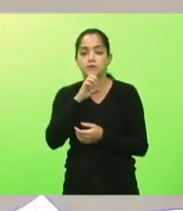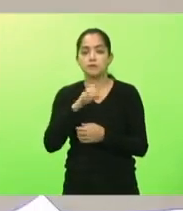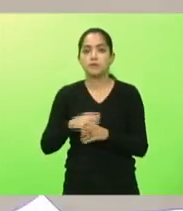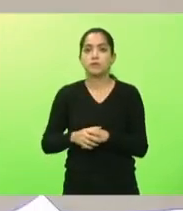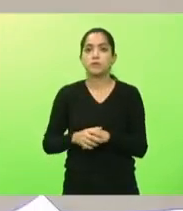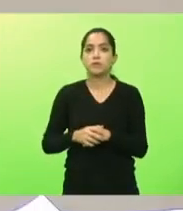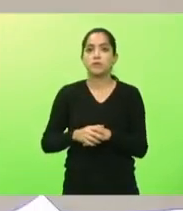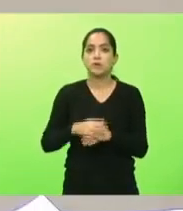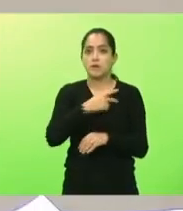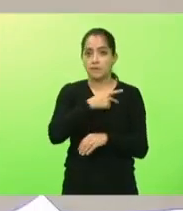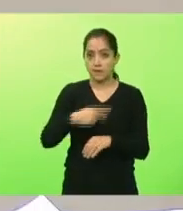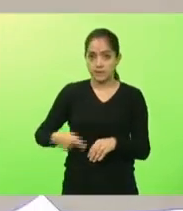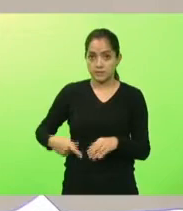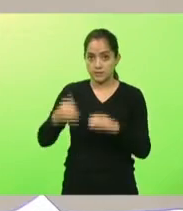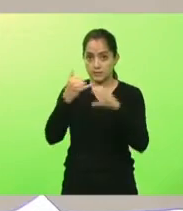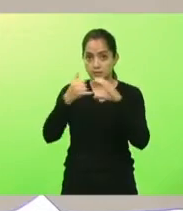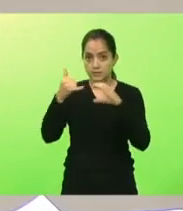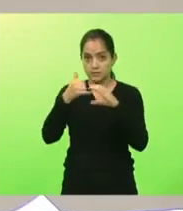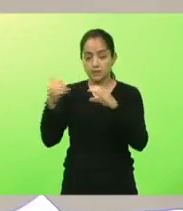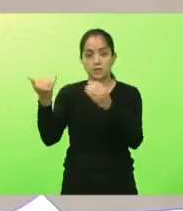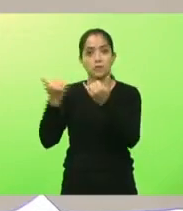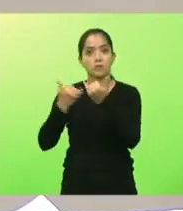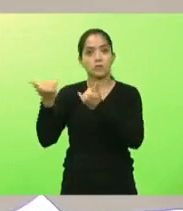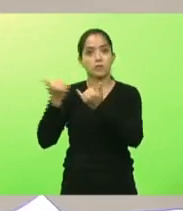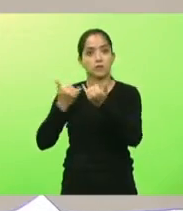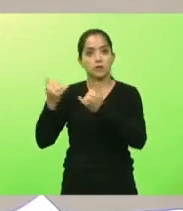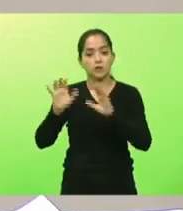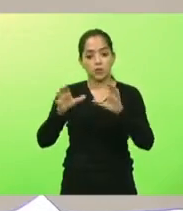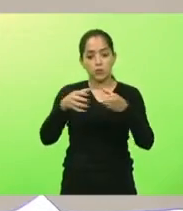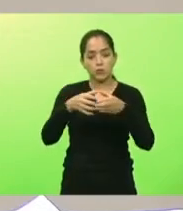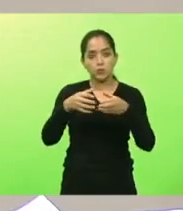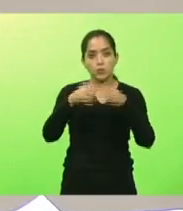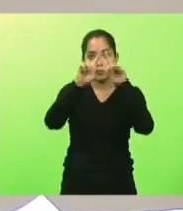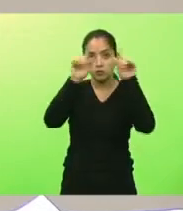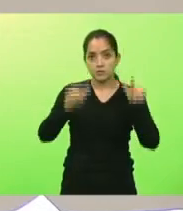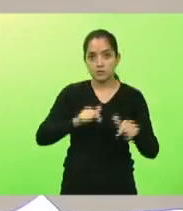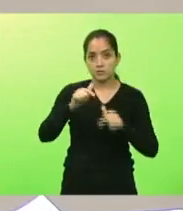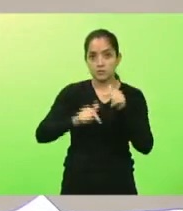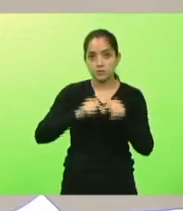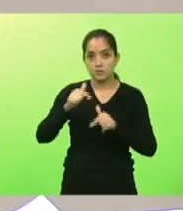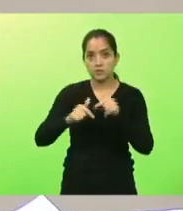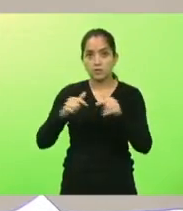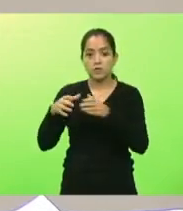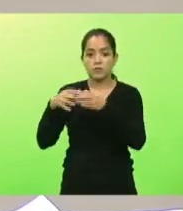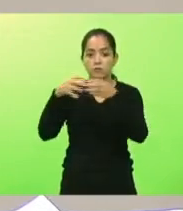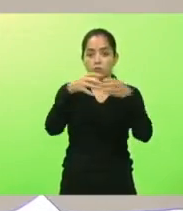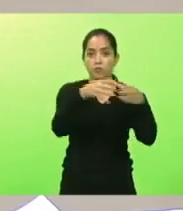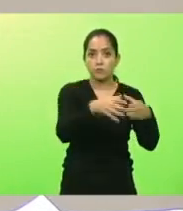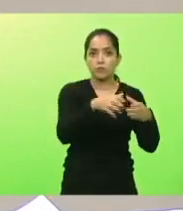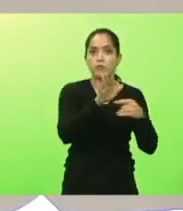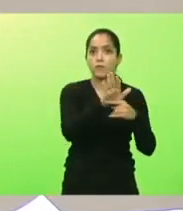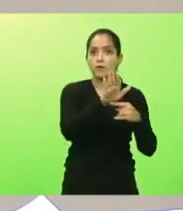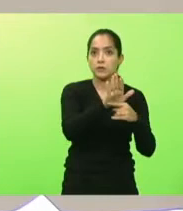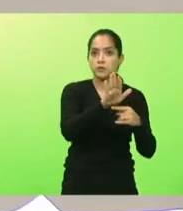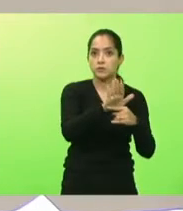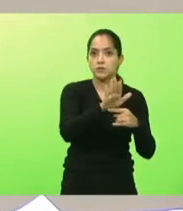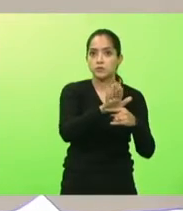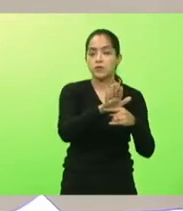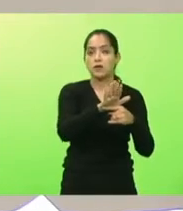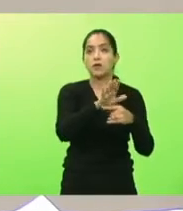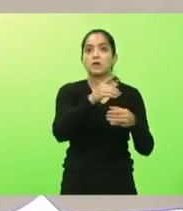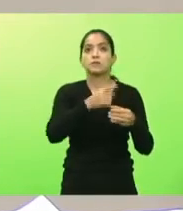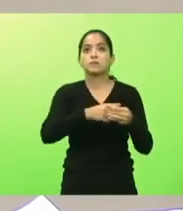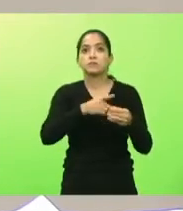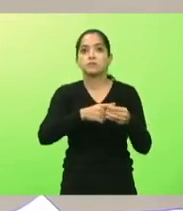presidente da SELESC informações acerca dos servidores e equipes da concessionária que foram enviados para a recuperação do sistema elétrico no município de Bom Jardim